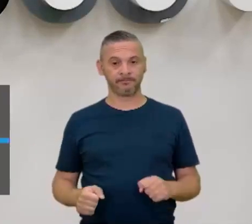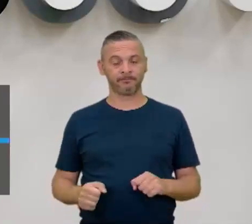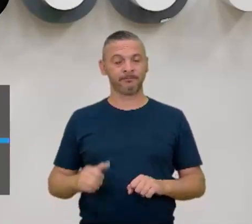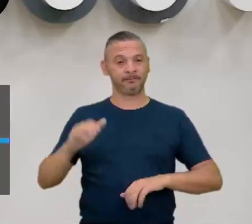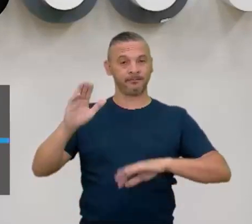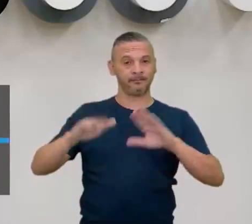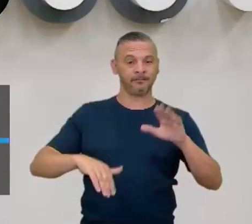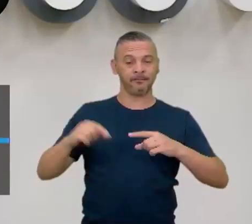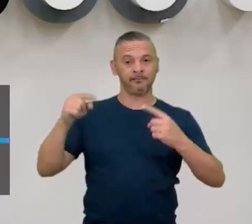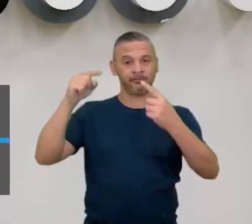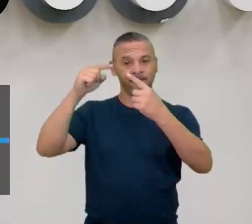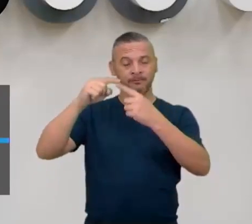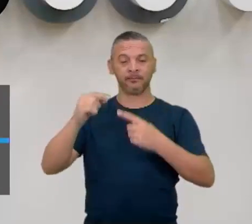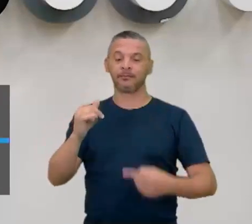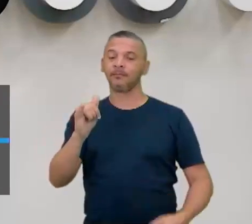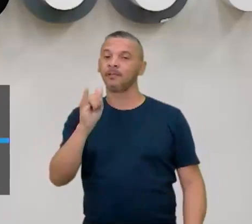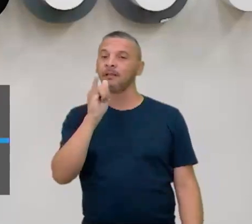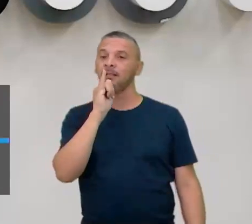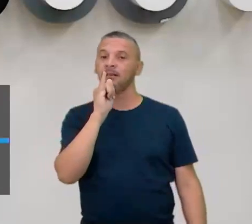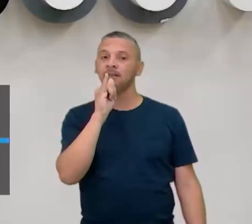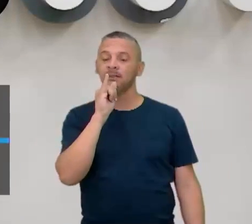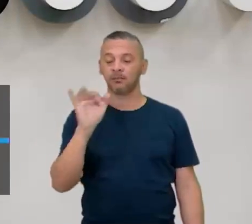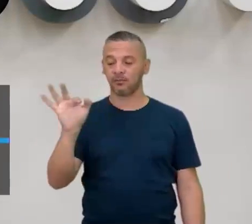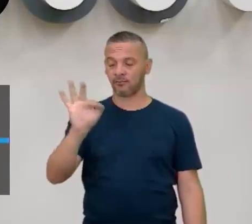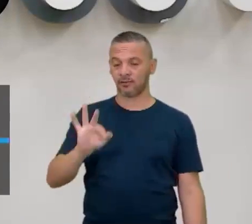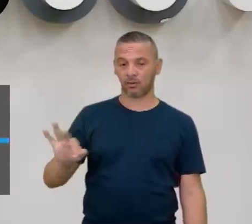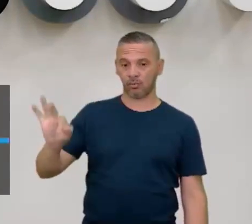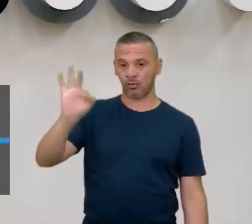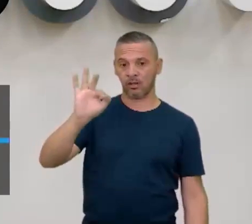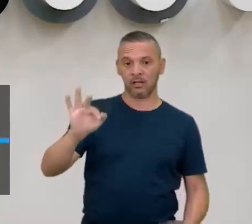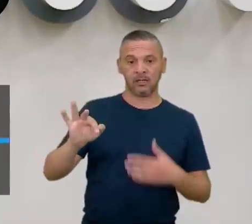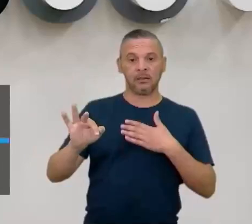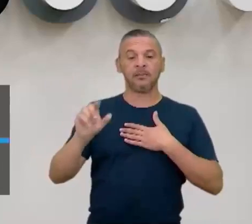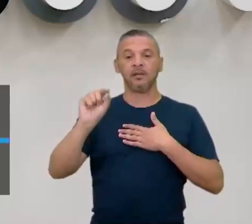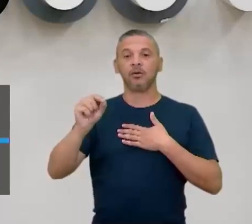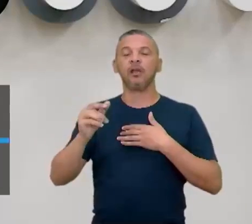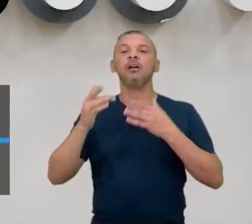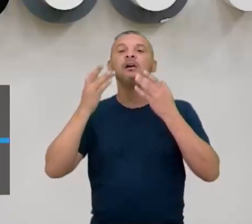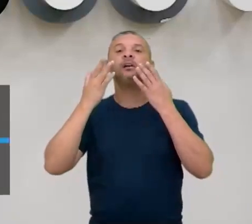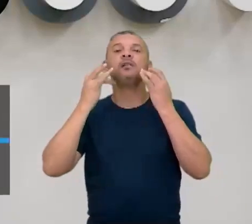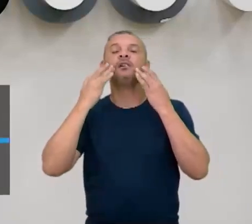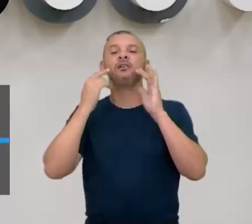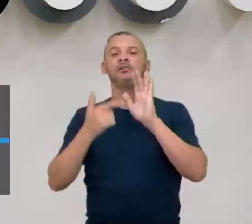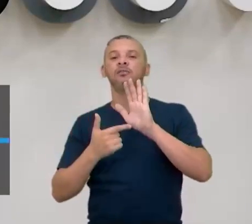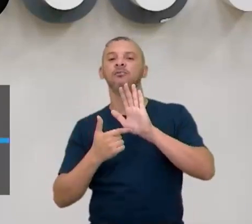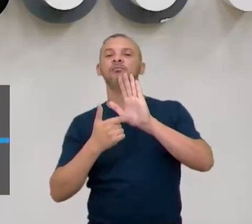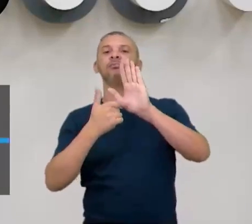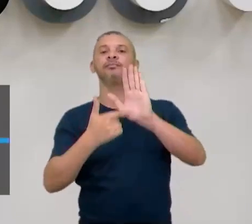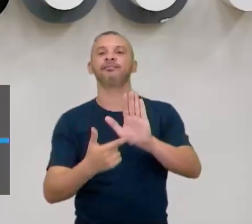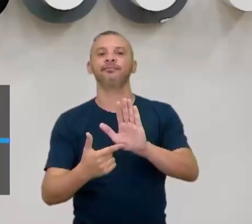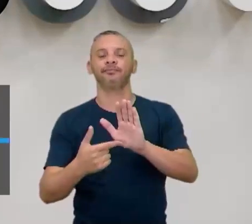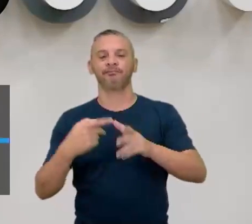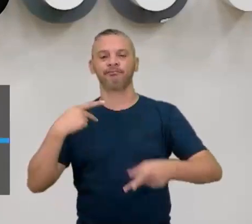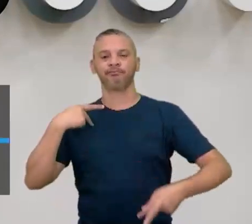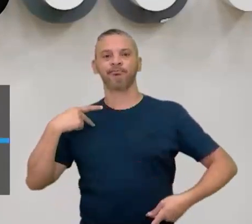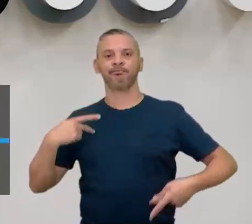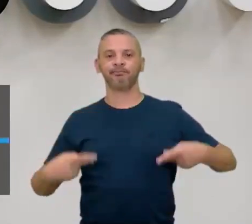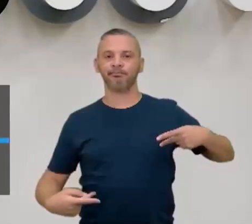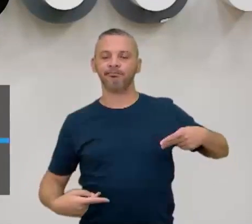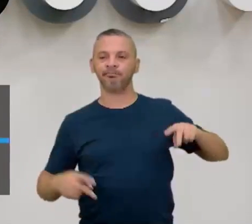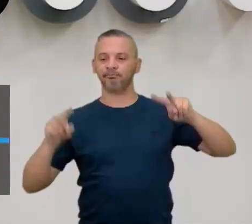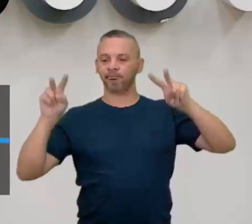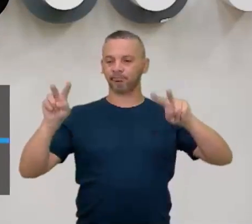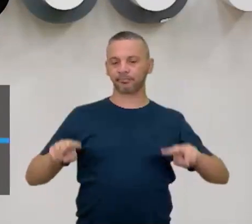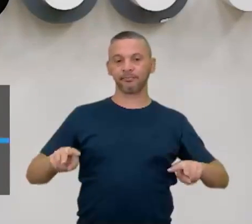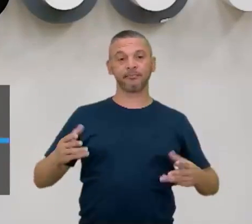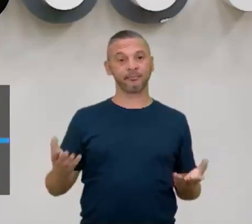elemento mais forte, né? Por exemplo, na minha faculdade o maior elemento era a encenação, porque era o maior foco para atuação.